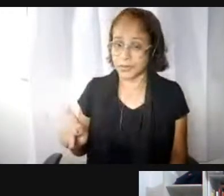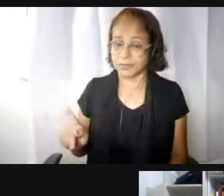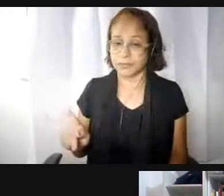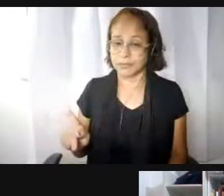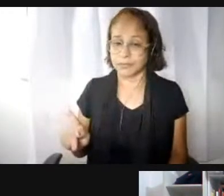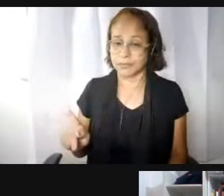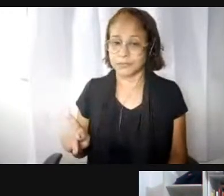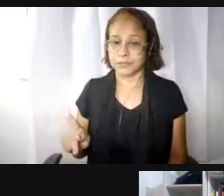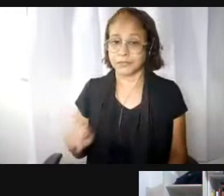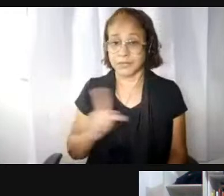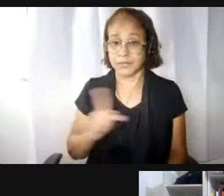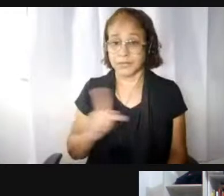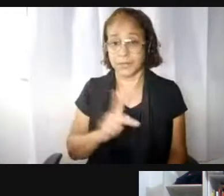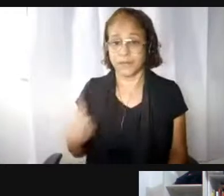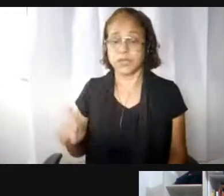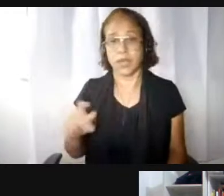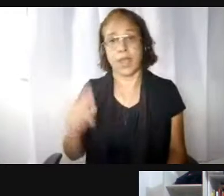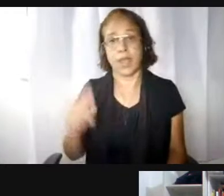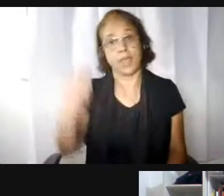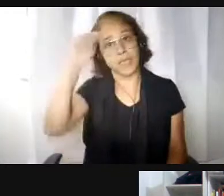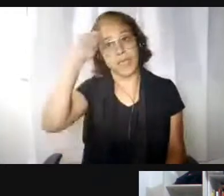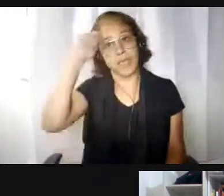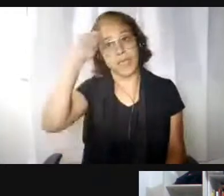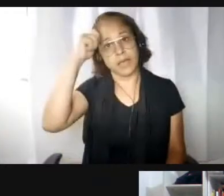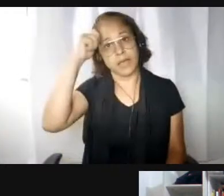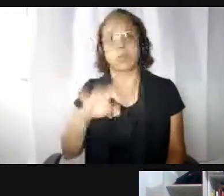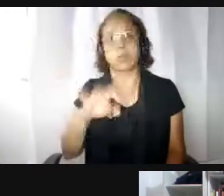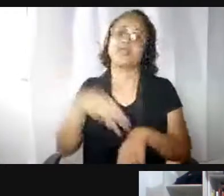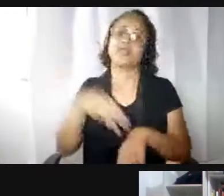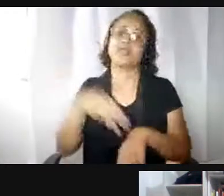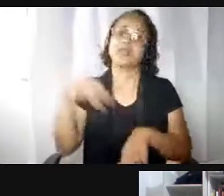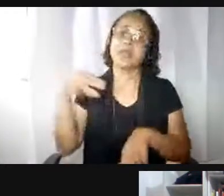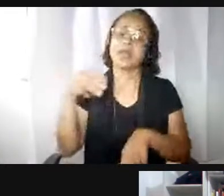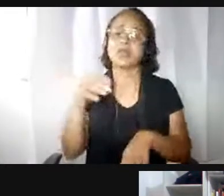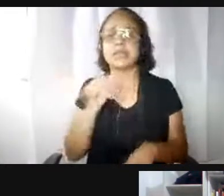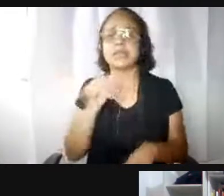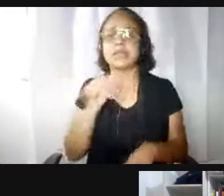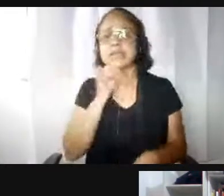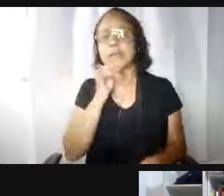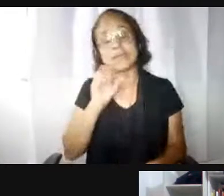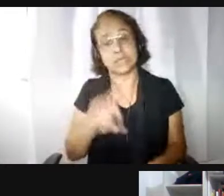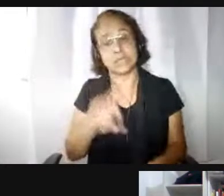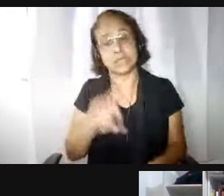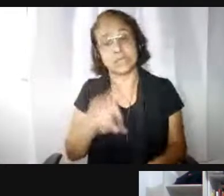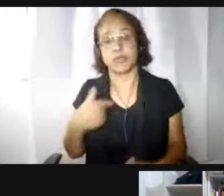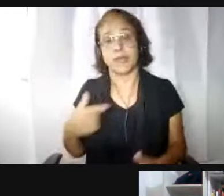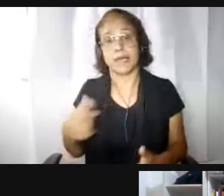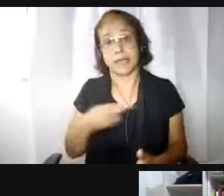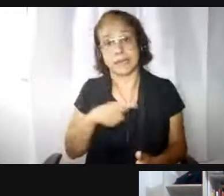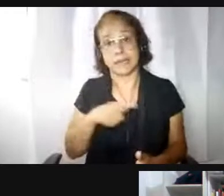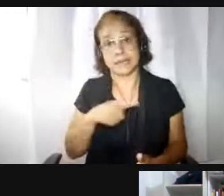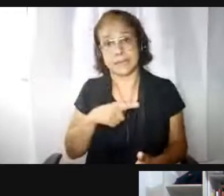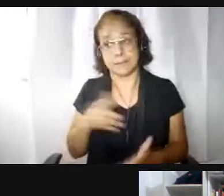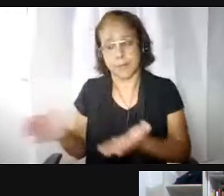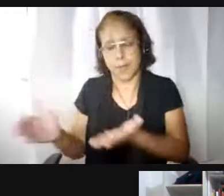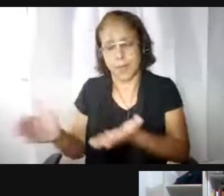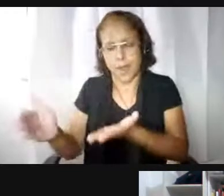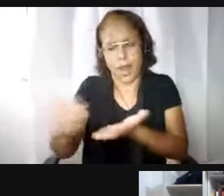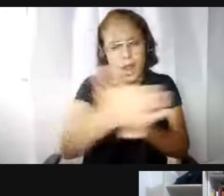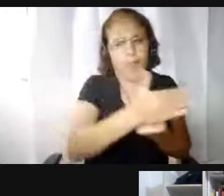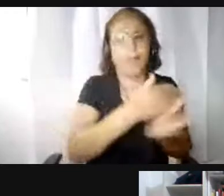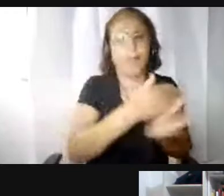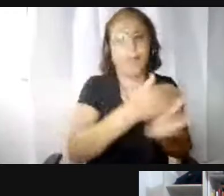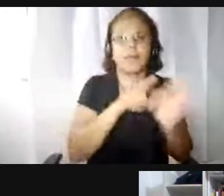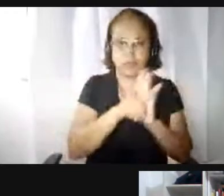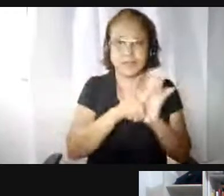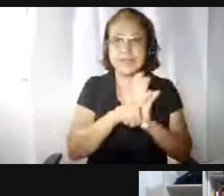exemplo, eu não procurei. Talvez se eu tivesse esse acúmulo que eu já tenho hoje, eu tivesse conseguido ver alguma coisa que eu não vi lá na